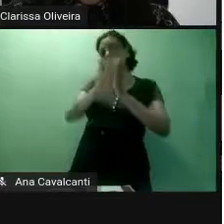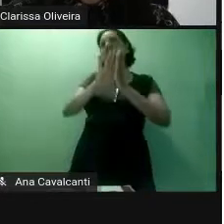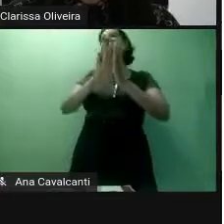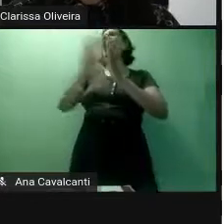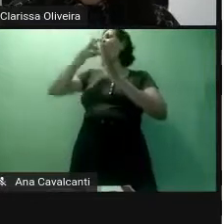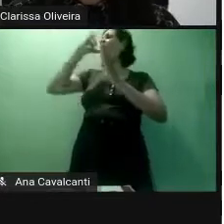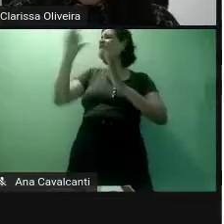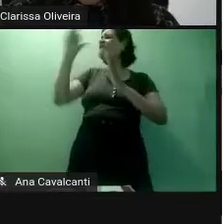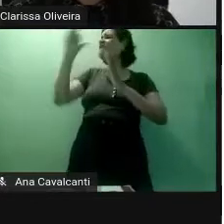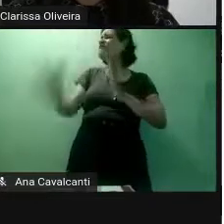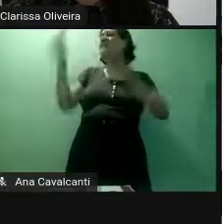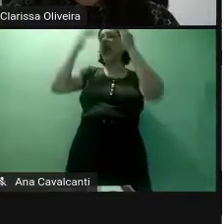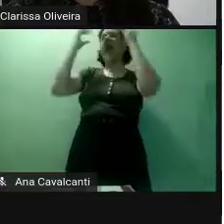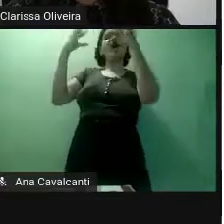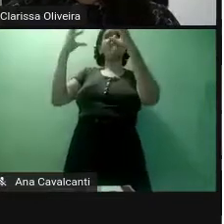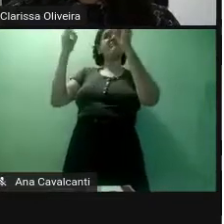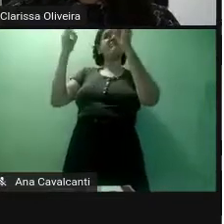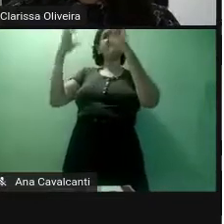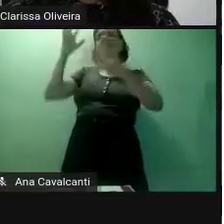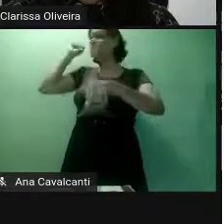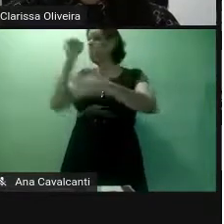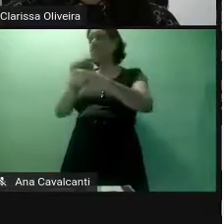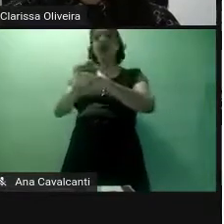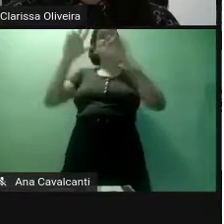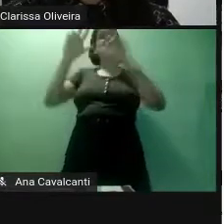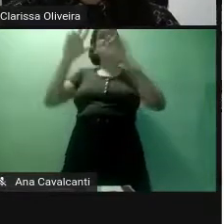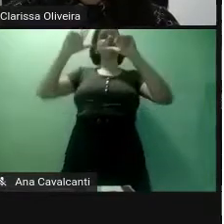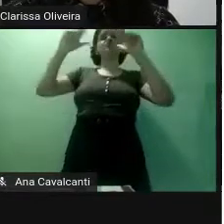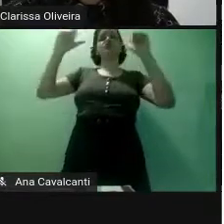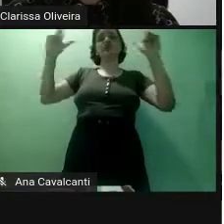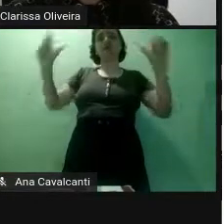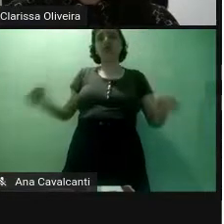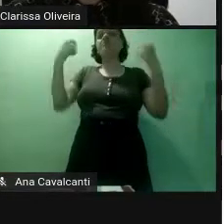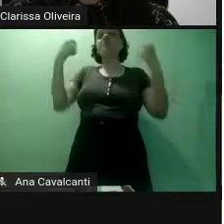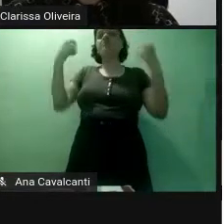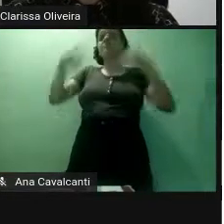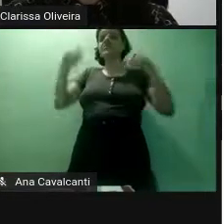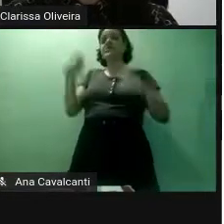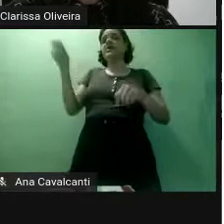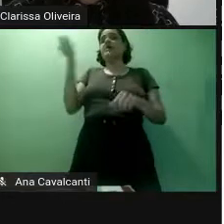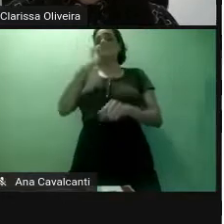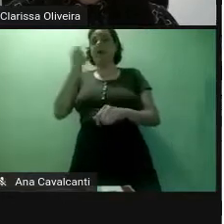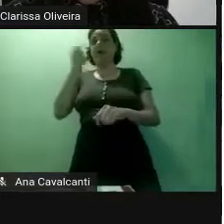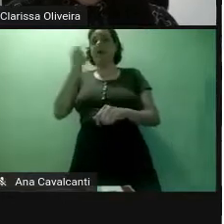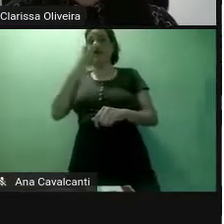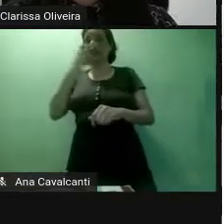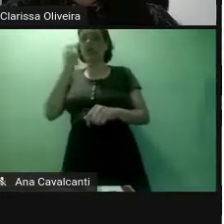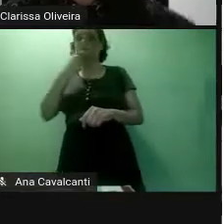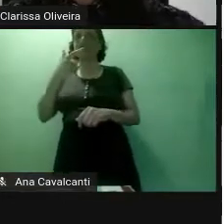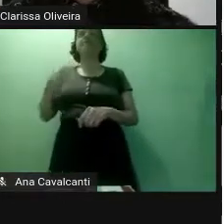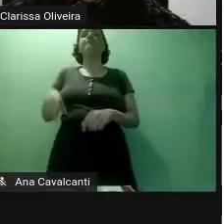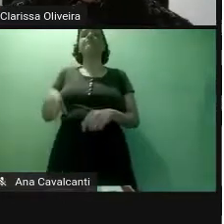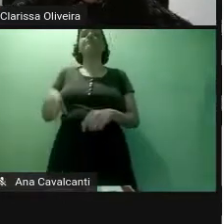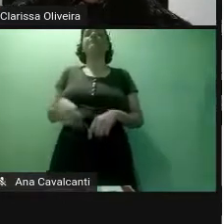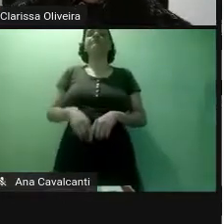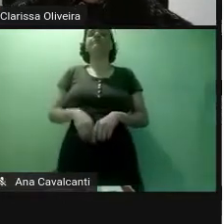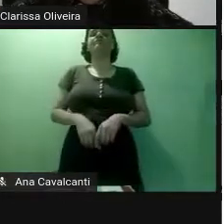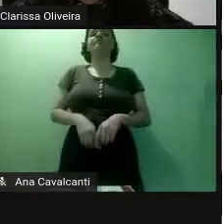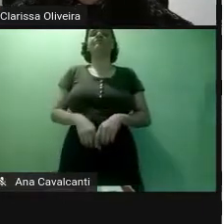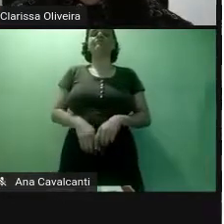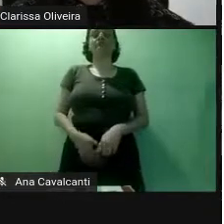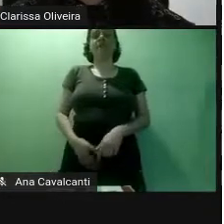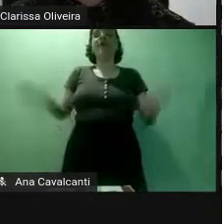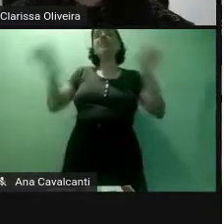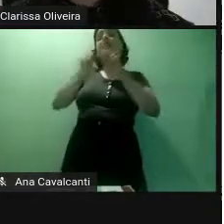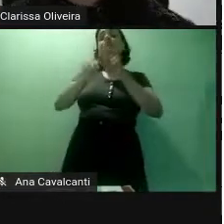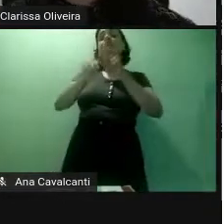que a dor de cabeça não passa por nada, que toma as medicações e mesmo assim eles permanecem com essa dor de cabeça. Outro sinal e